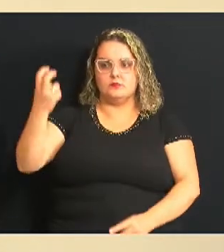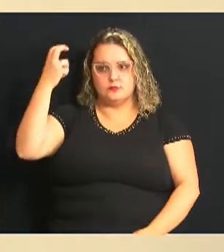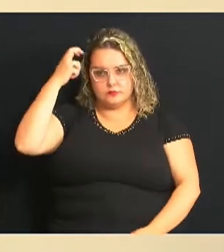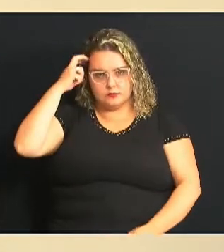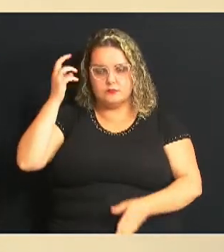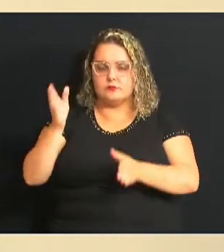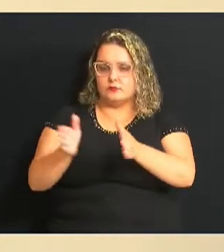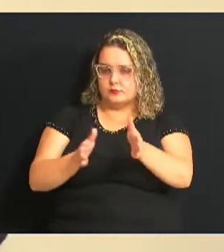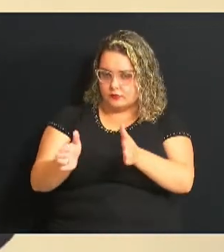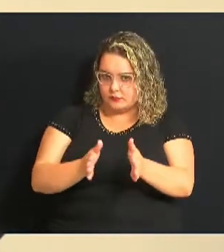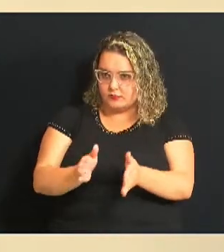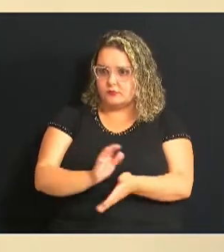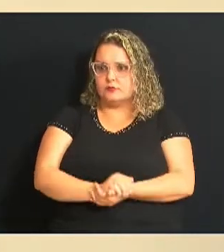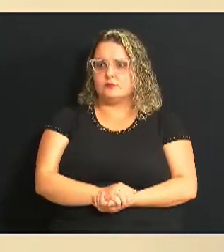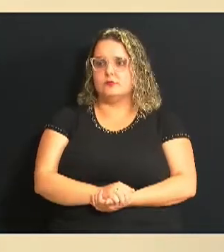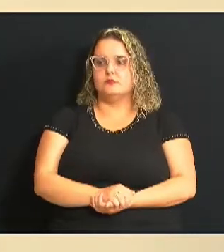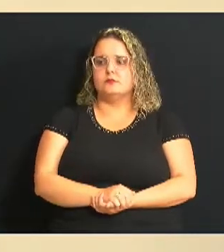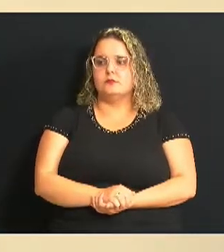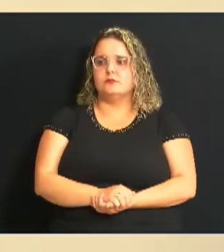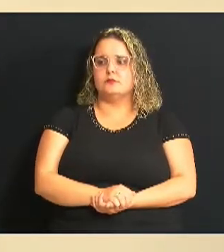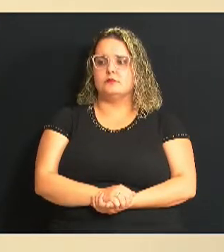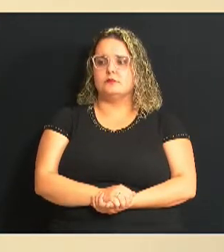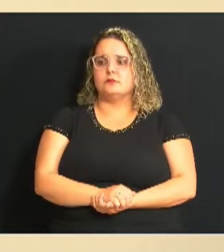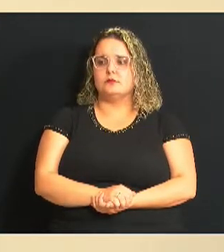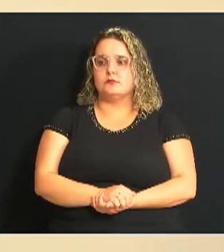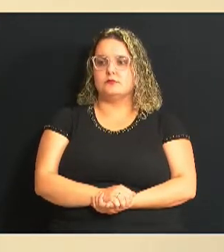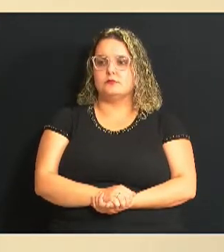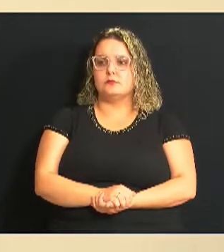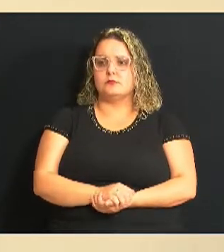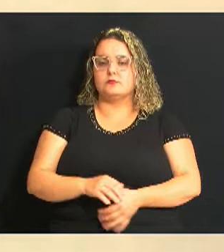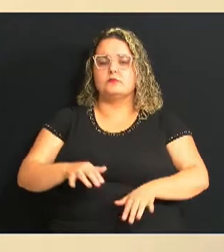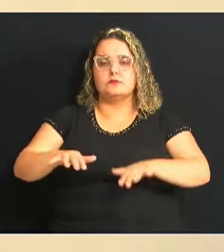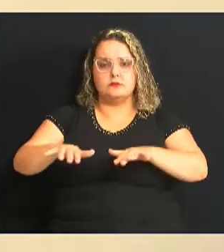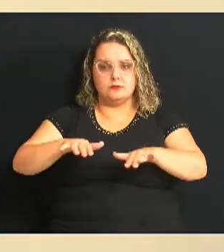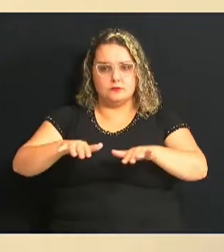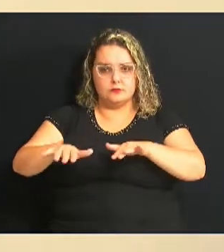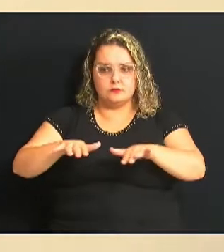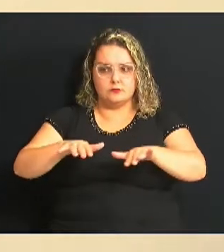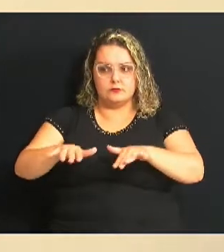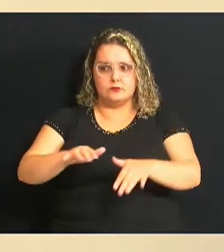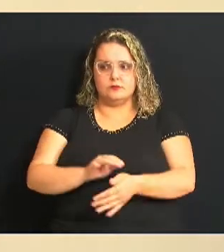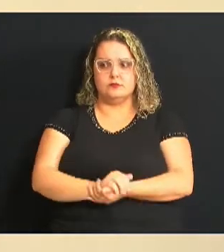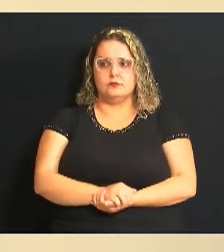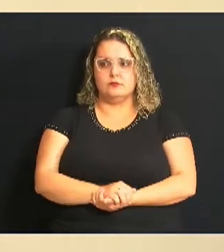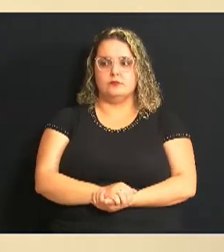época. E foi um movimento que iniciou-se